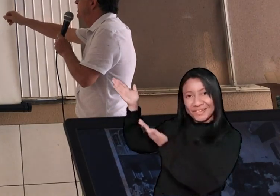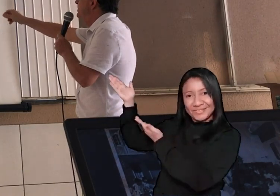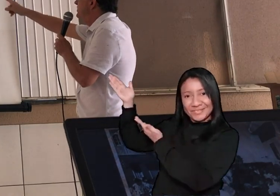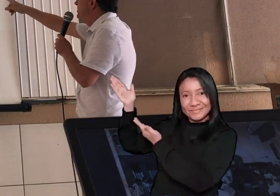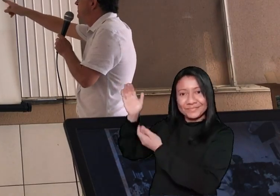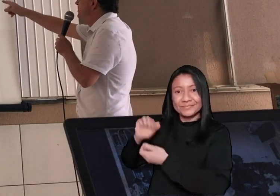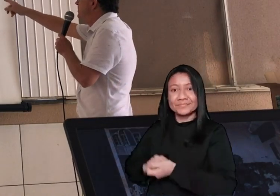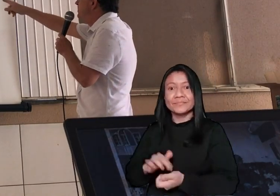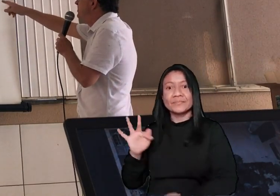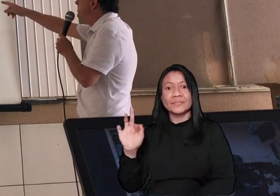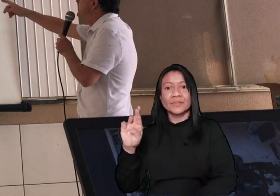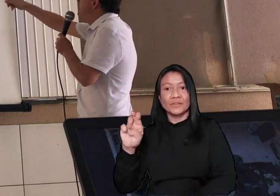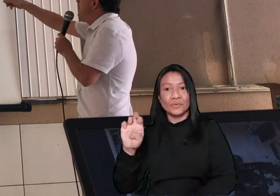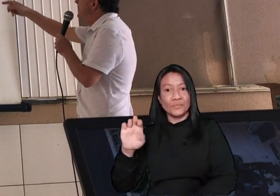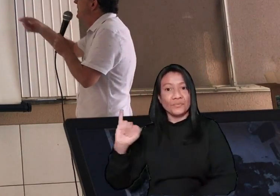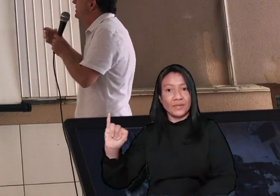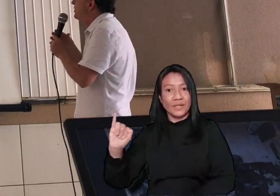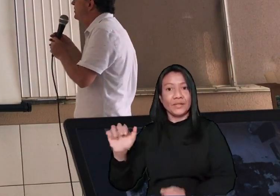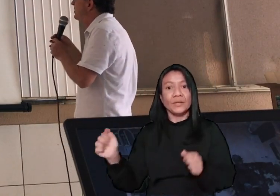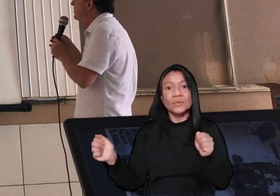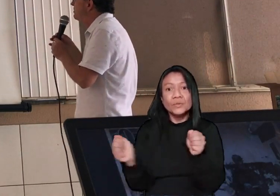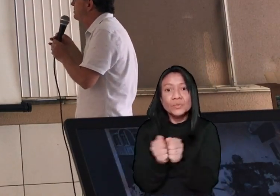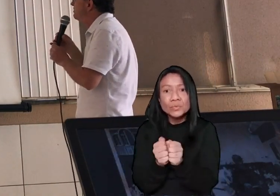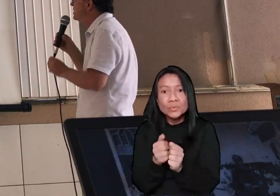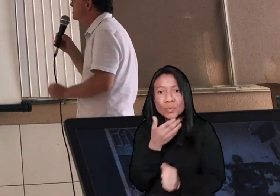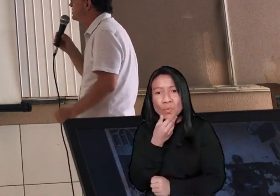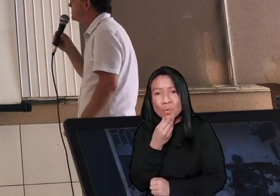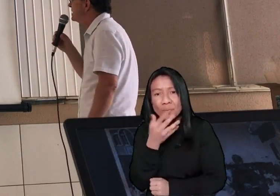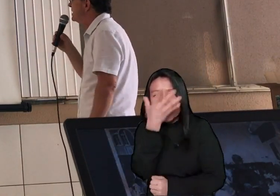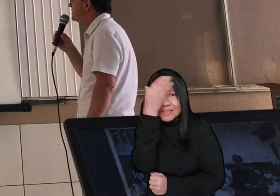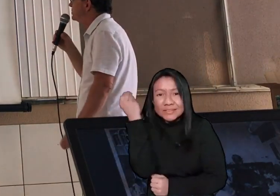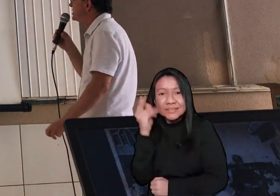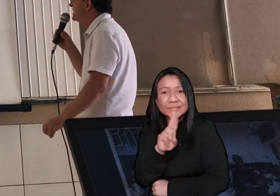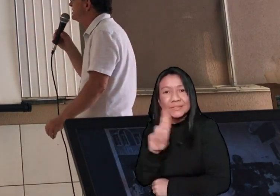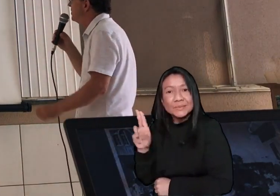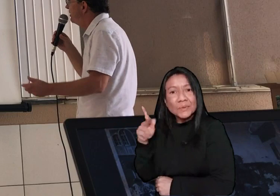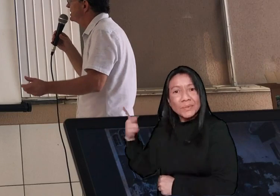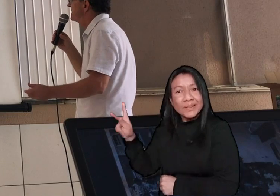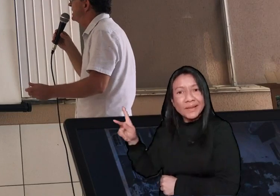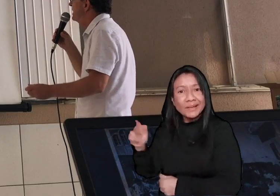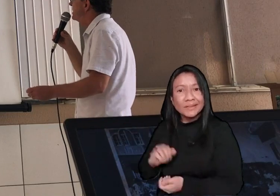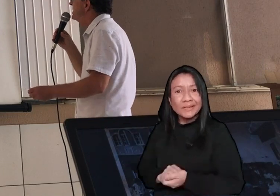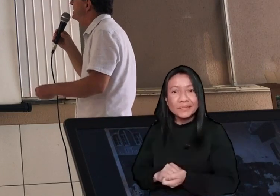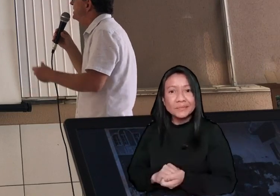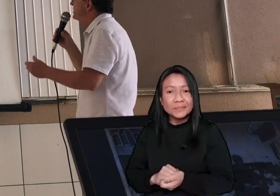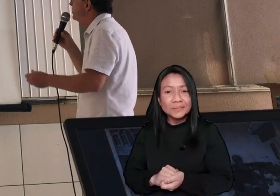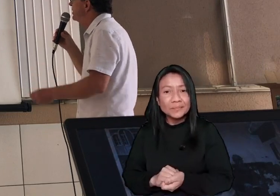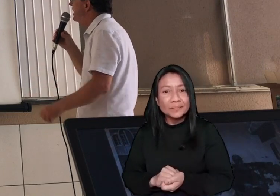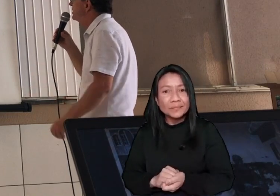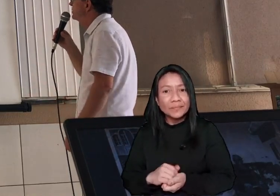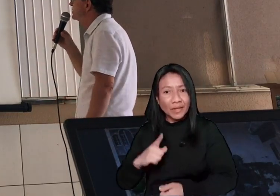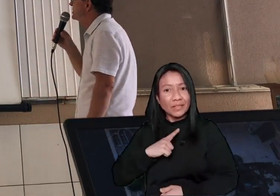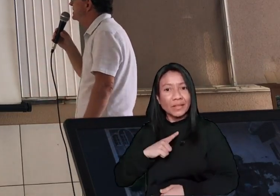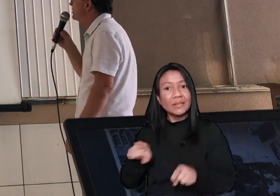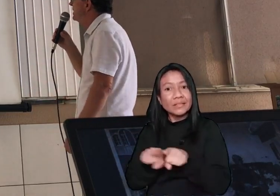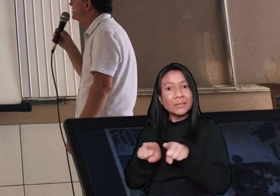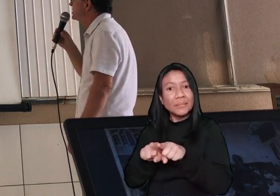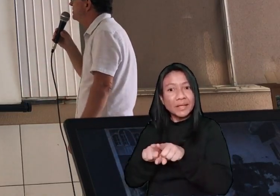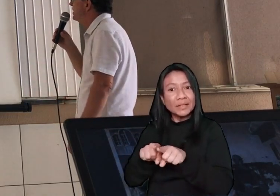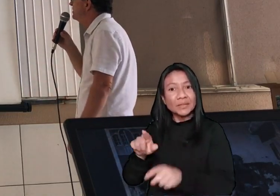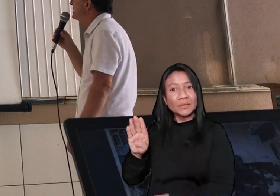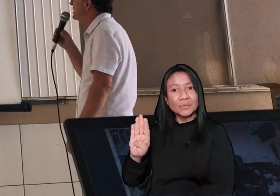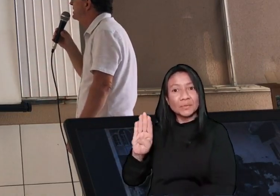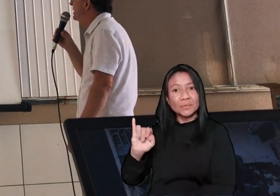nome dele, do segundo, e lá o bispo da Diocese de Palmas, na época, Dom Carlos